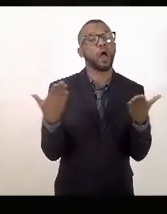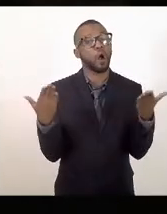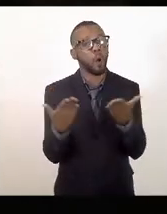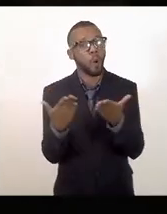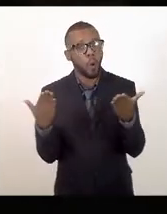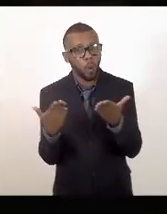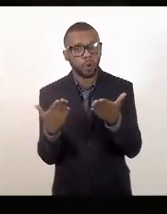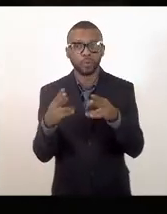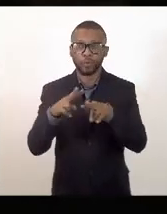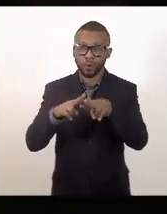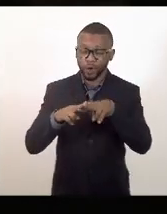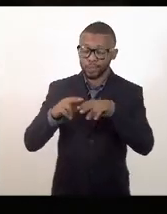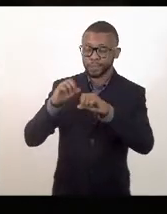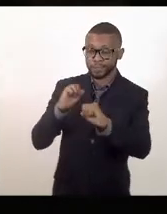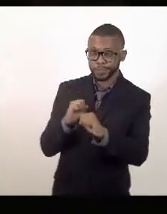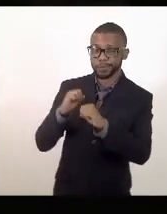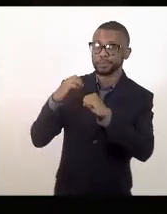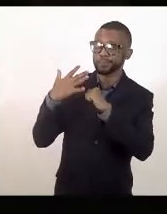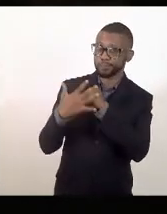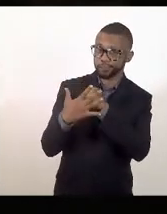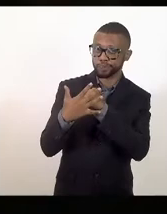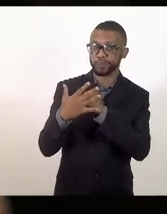desta Covid-19,